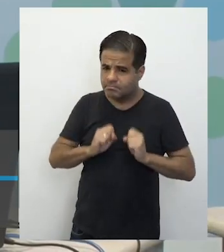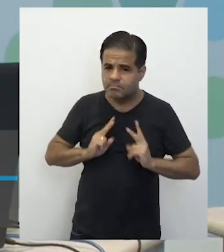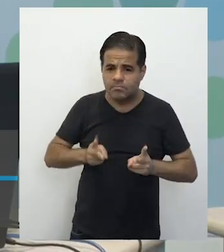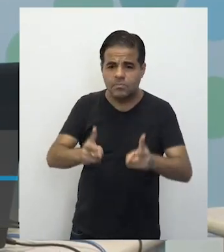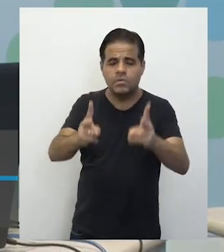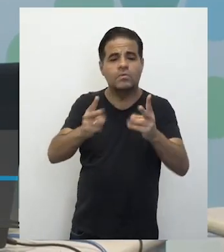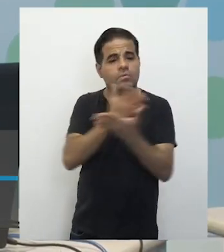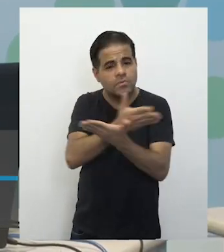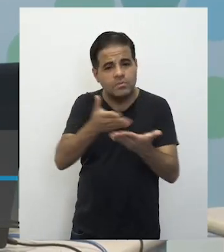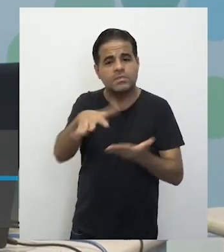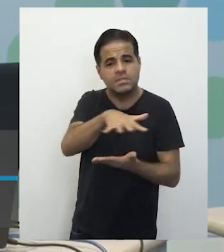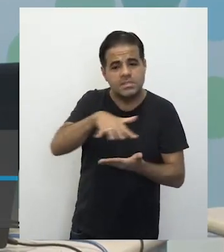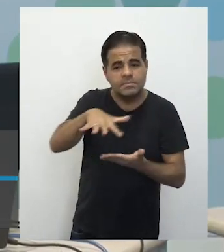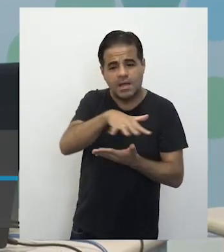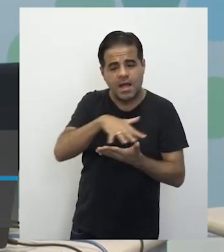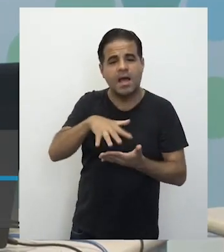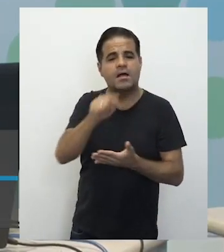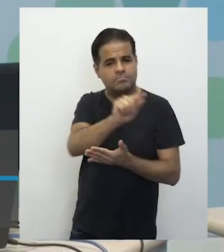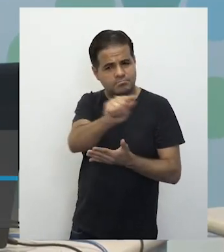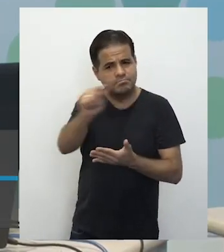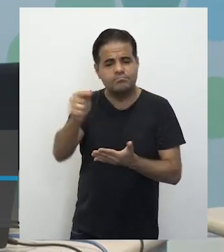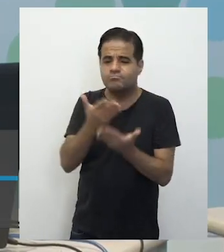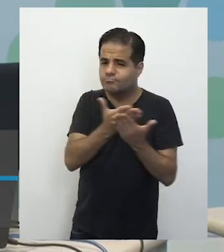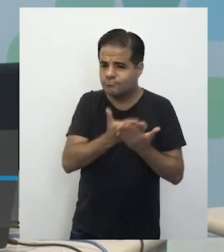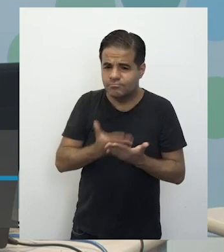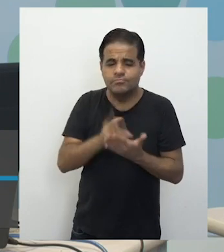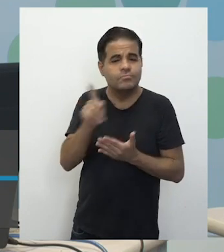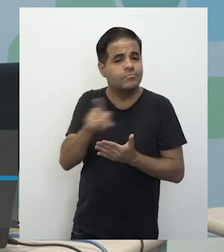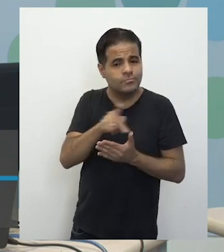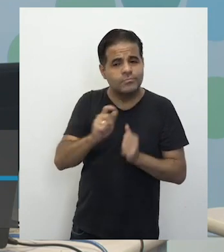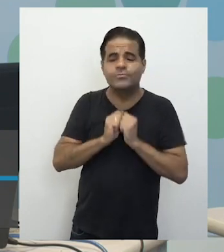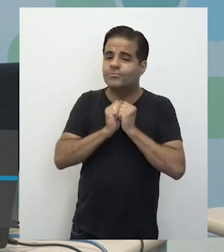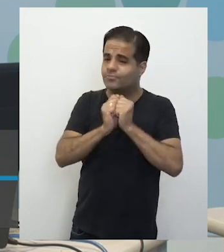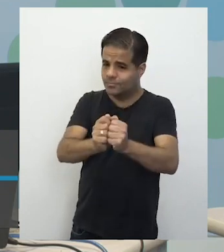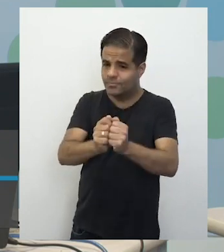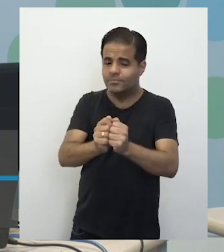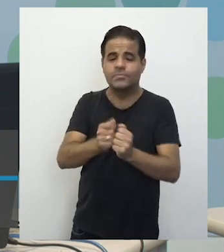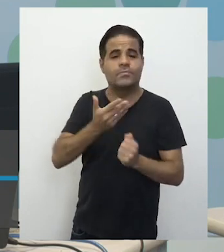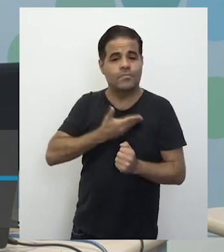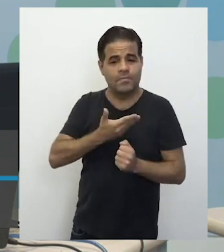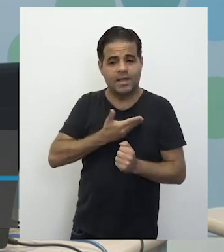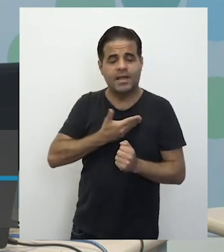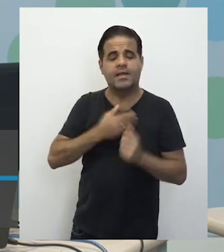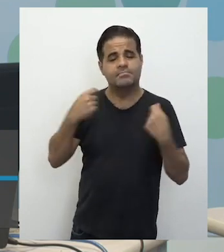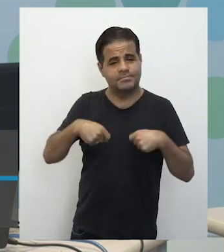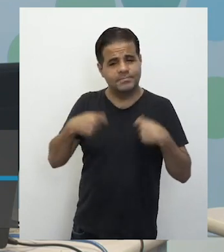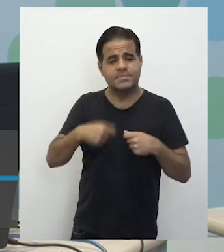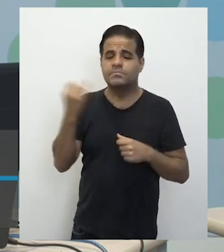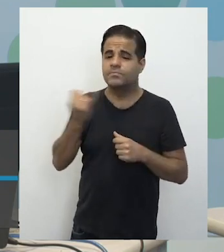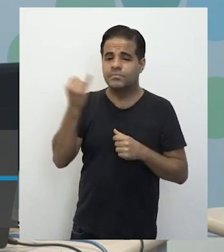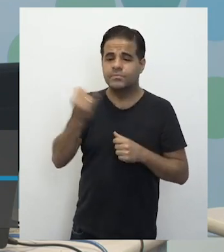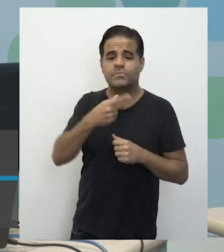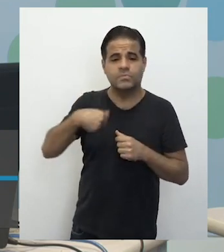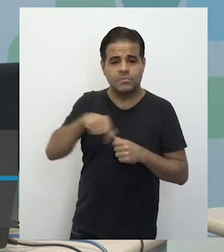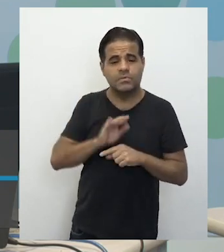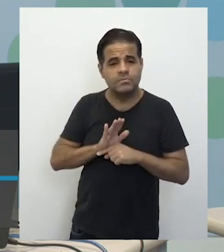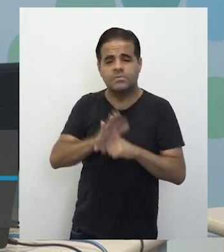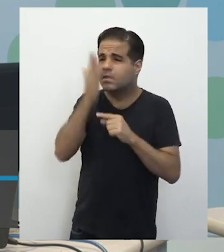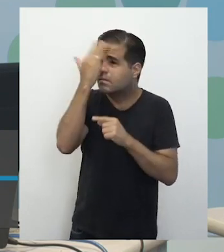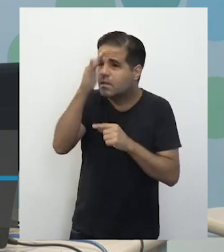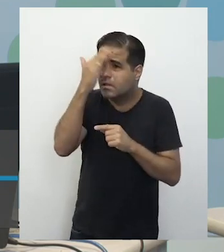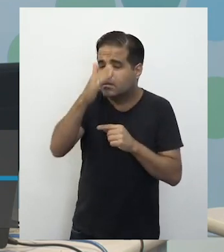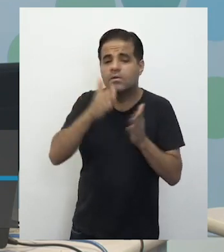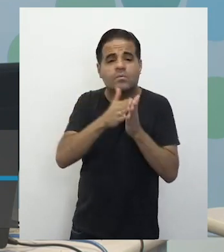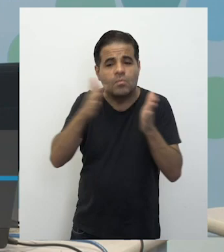continue aí nesse espaço entre vocês, estudantes, e os professores de vocês, os colegas de vocês, né? É muito importante a gente